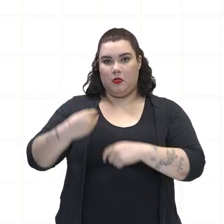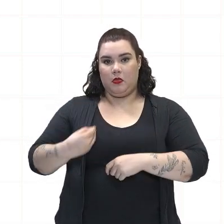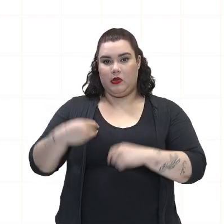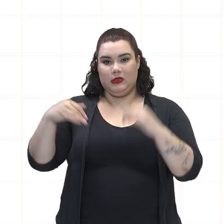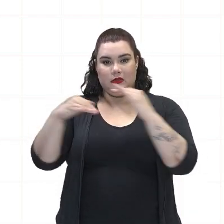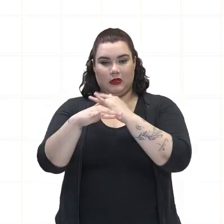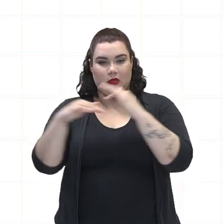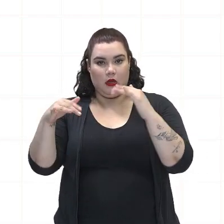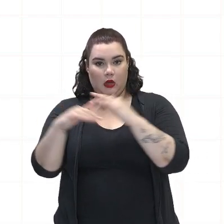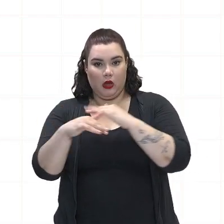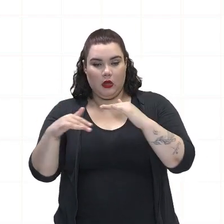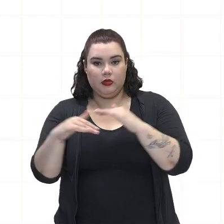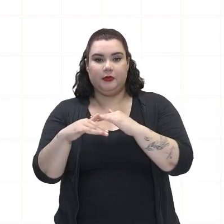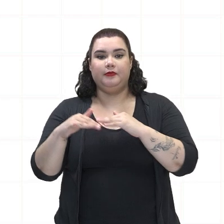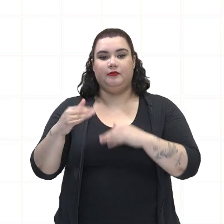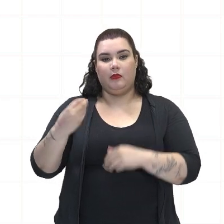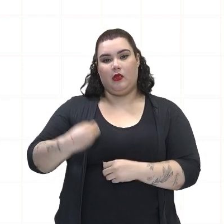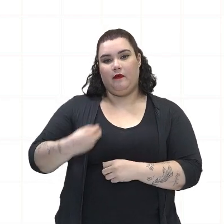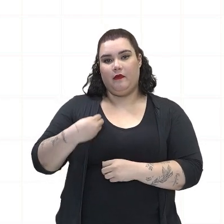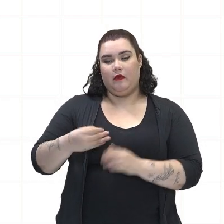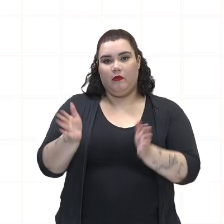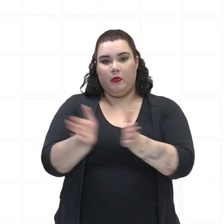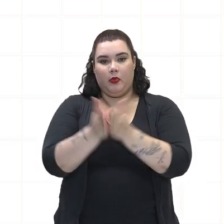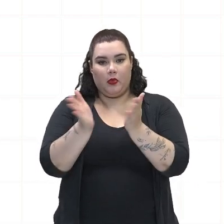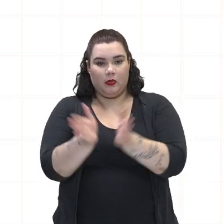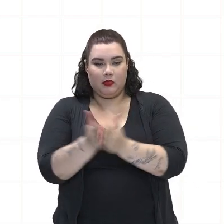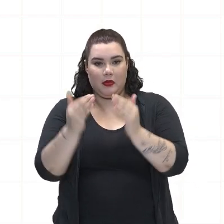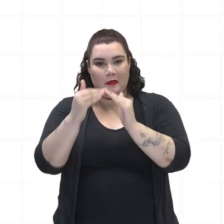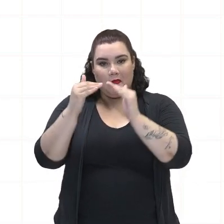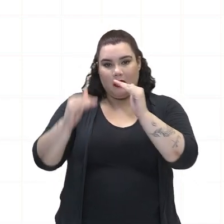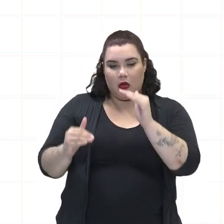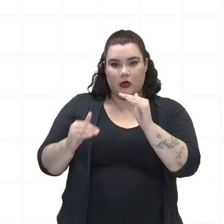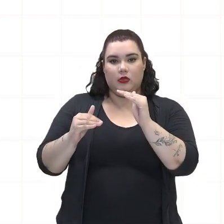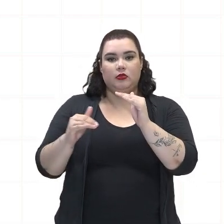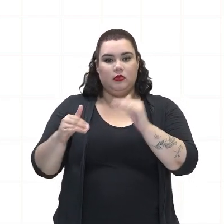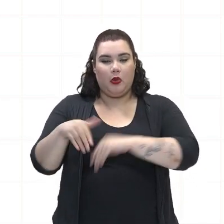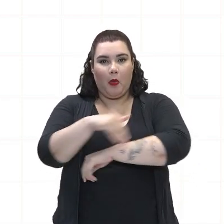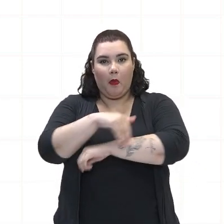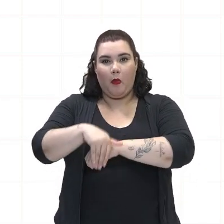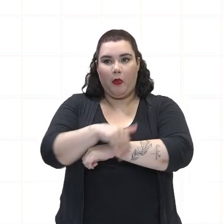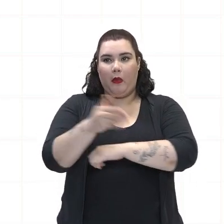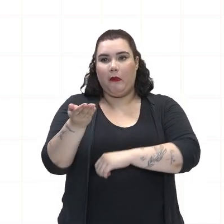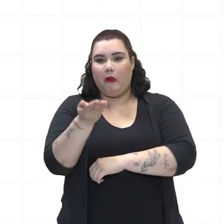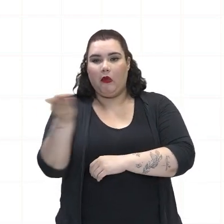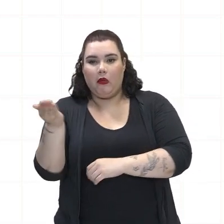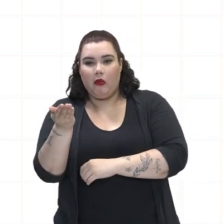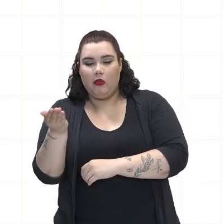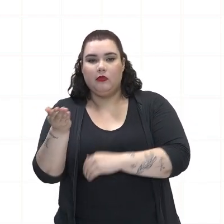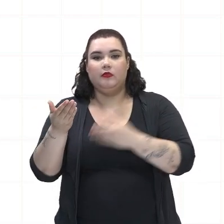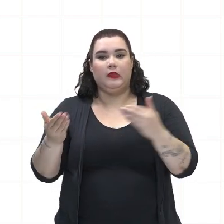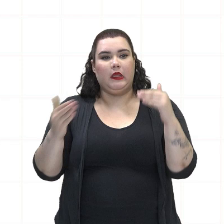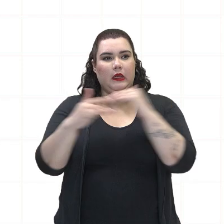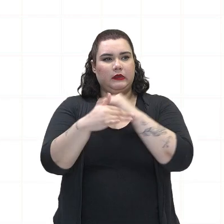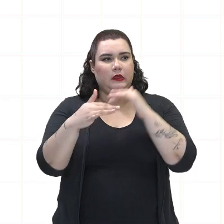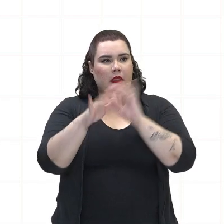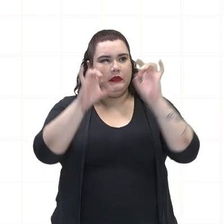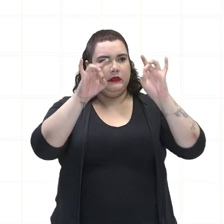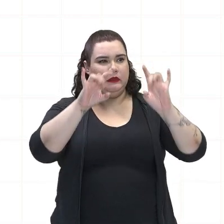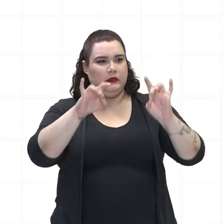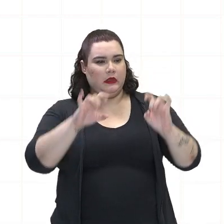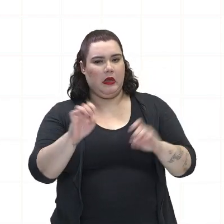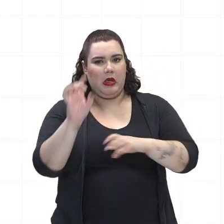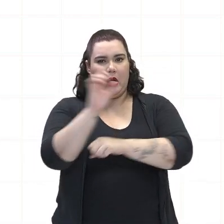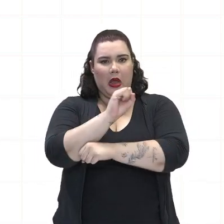cidades urbanizadas vive abaixo da linha da pobreza. Tem gente pobre, mendigando, né? A cidade toda bonitona, asfaltada, carro de